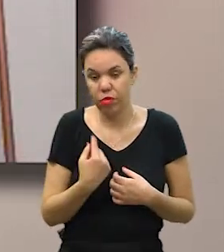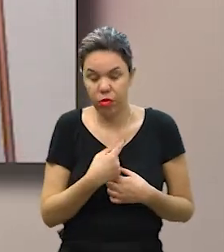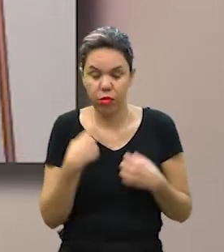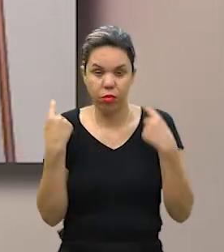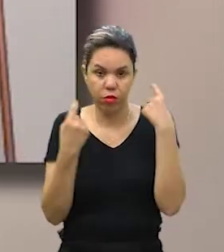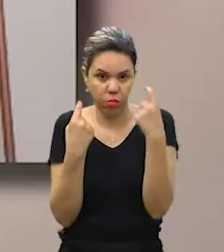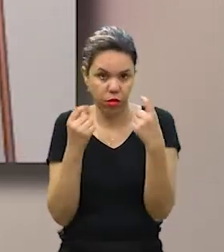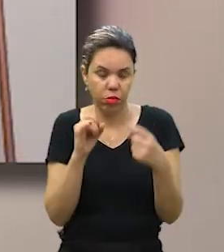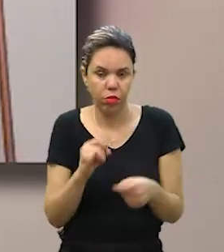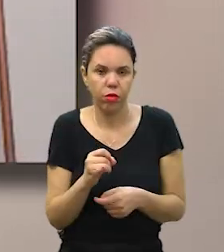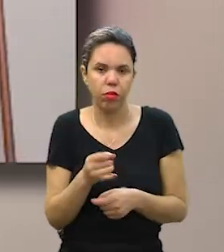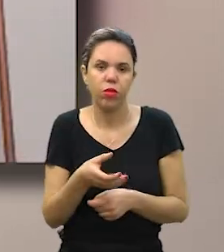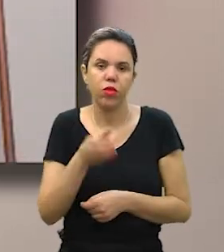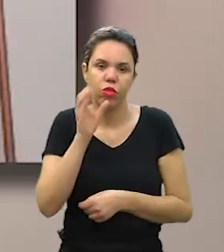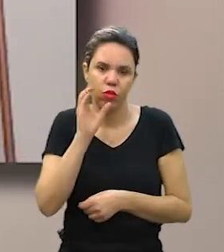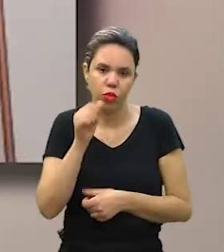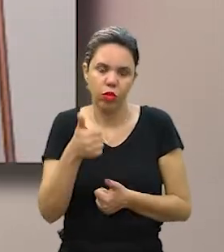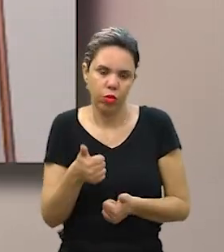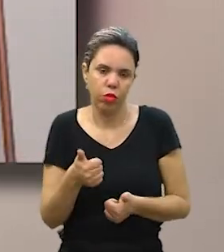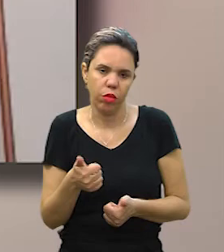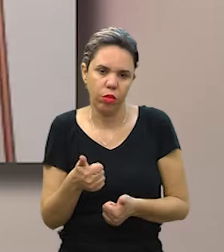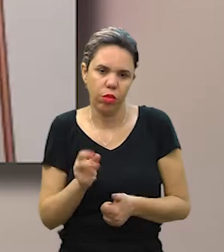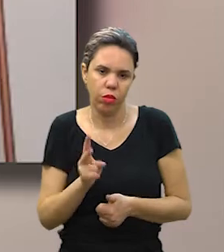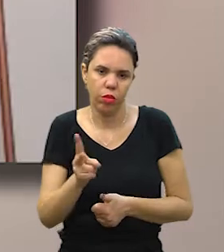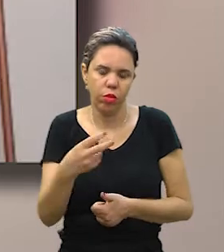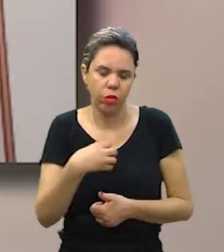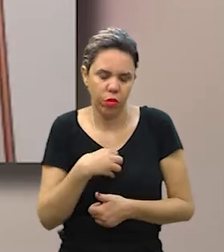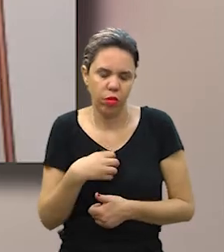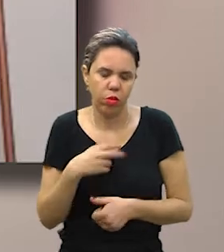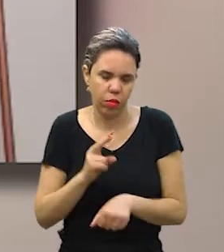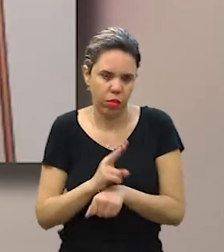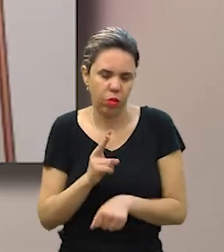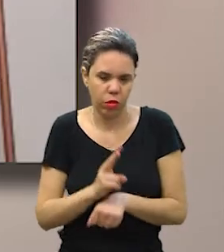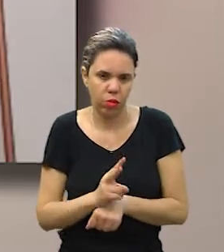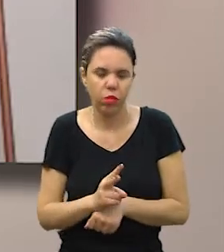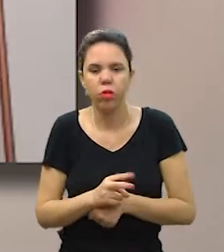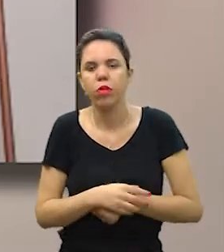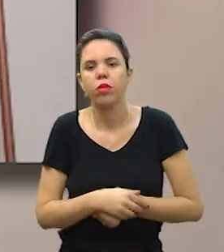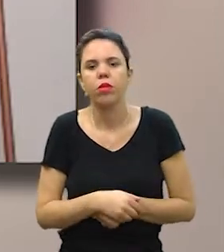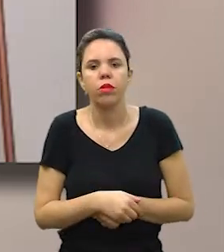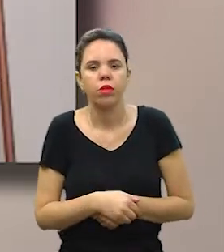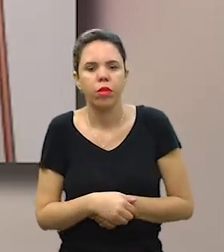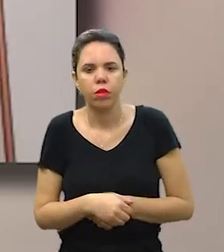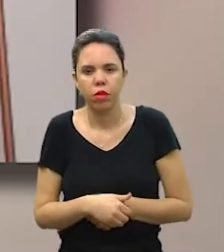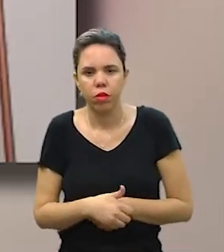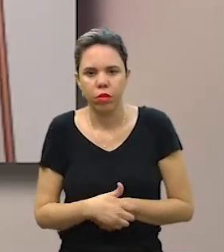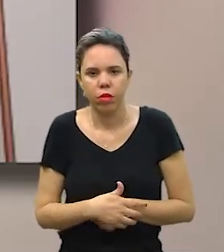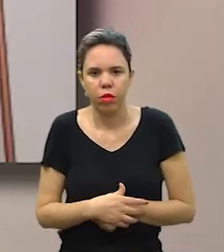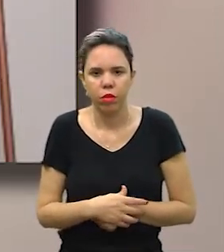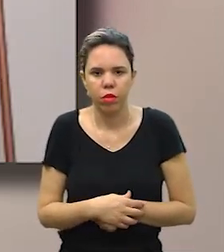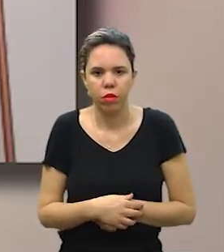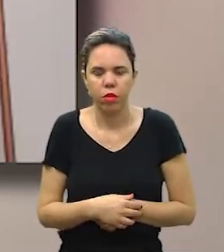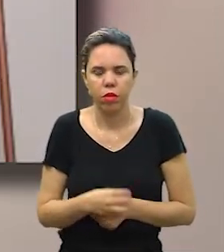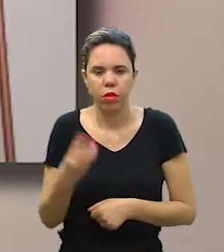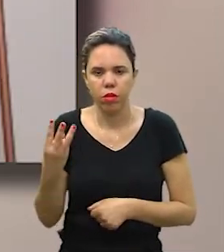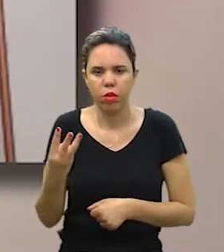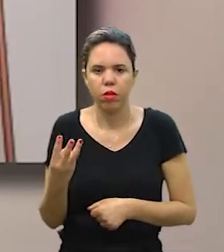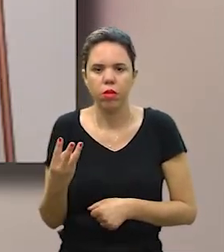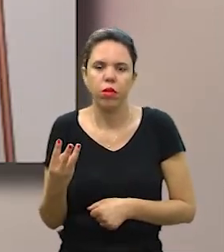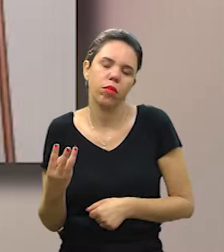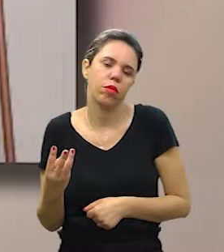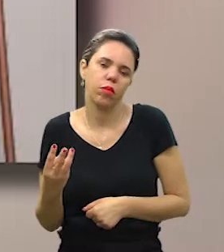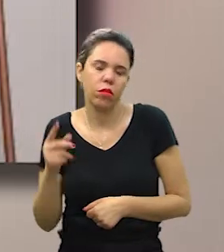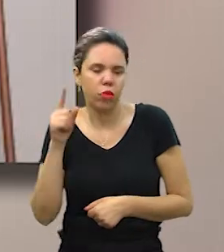nossa preocupação é se ele está ingerindo líquido para manter-se hidratado, né? Então, 2, 3 dias de